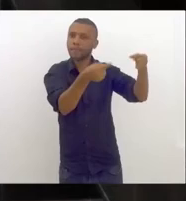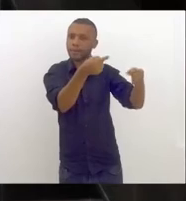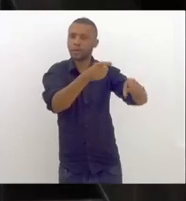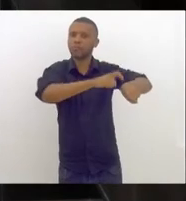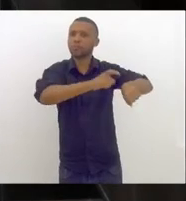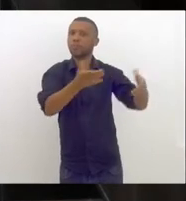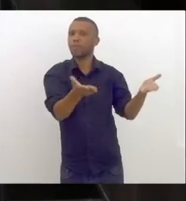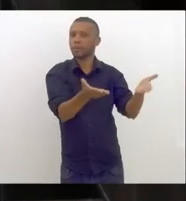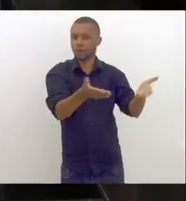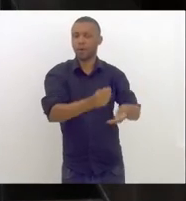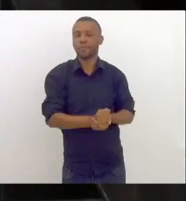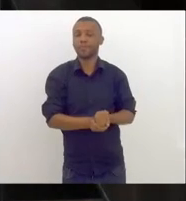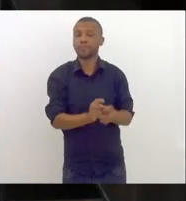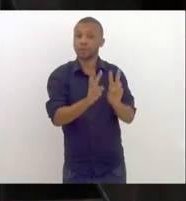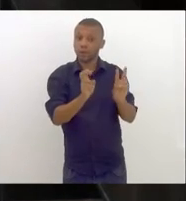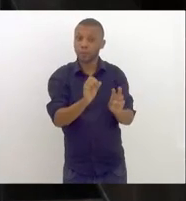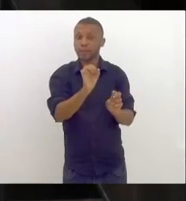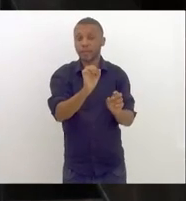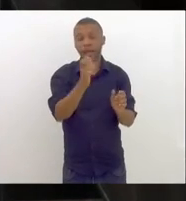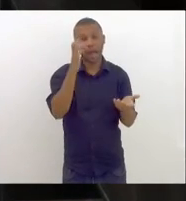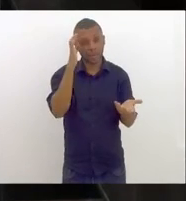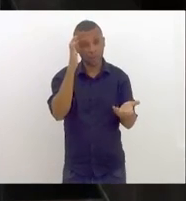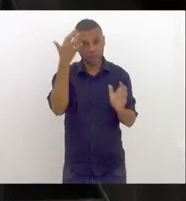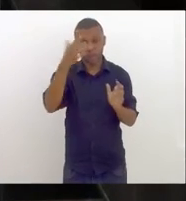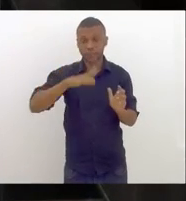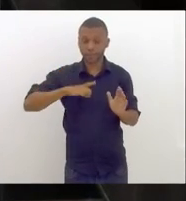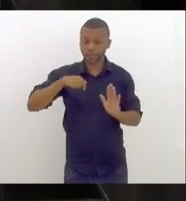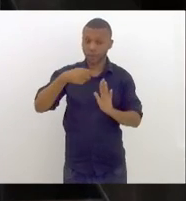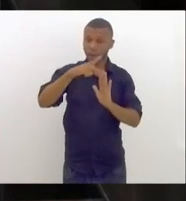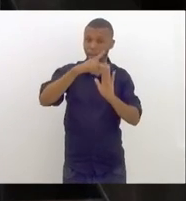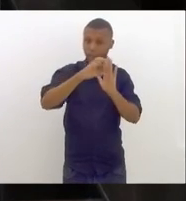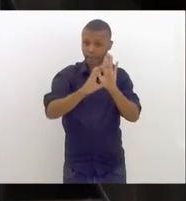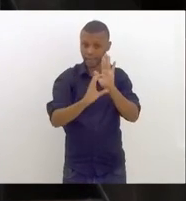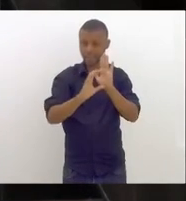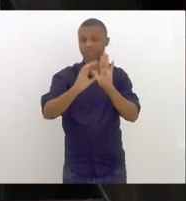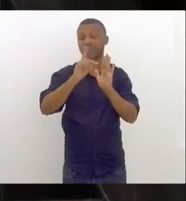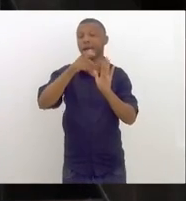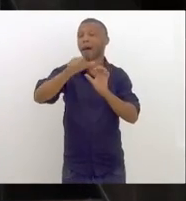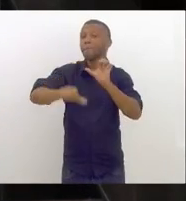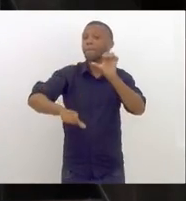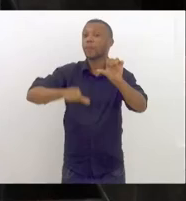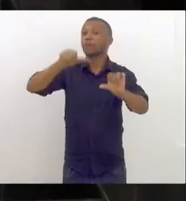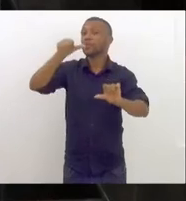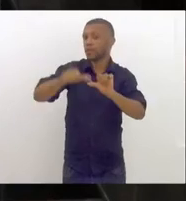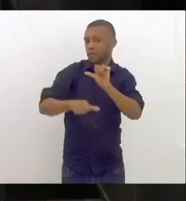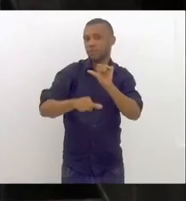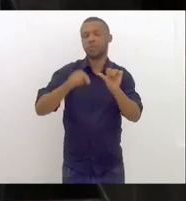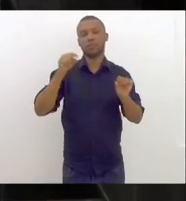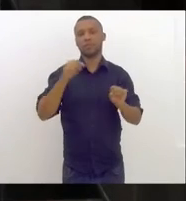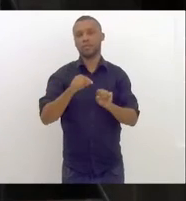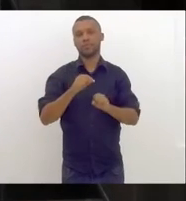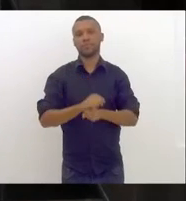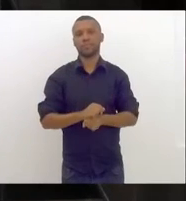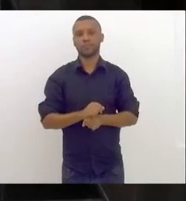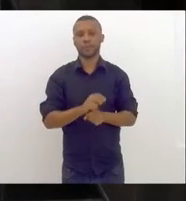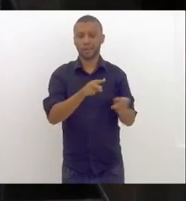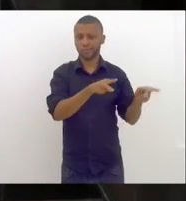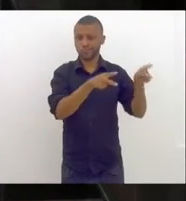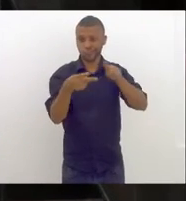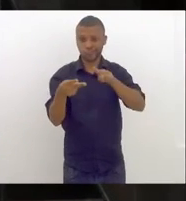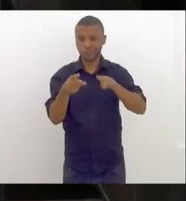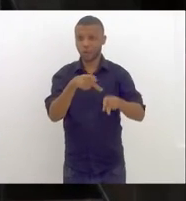Eh sobre se a saída tem uma PEC chamada PEC da transição dos Paulo ou se a saída seria como que é o senador o presidente do senado